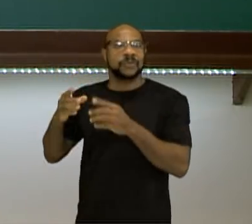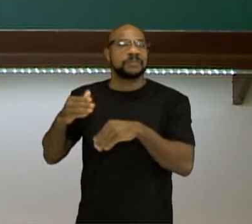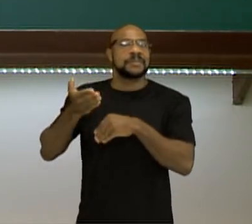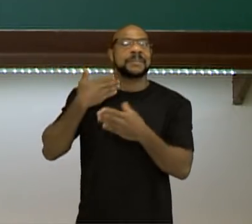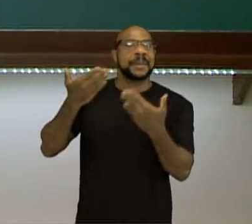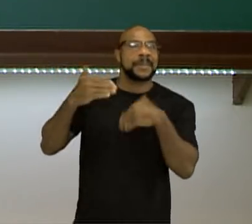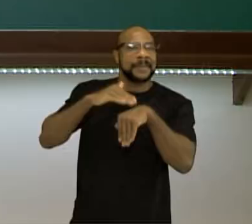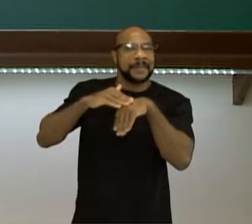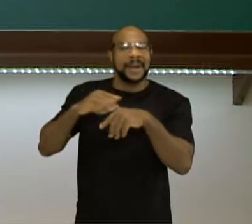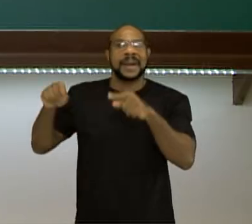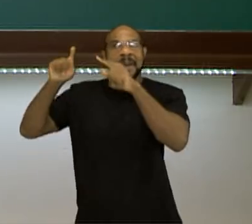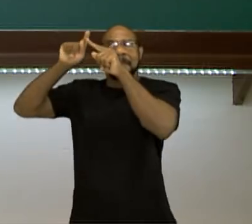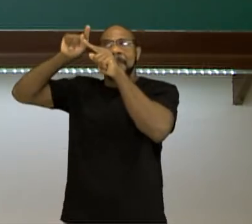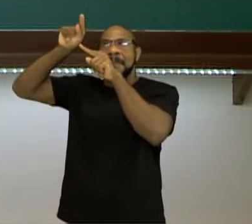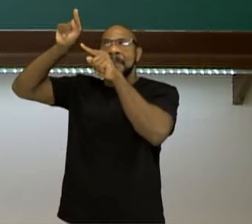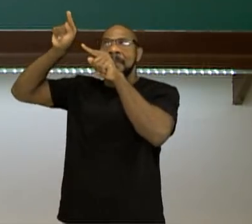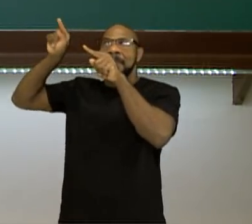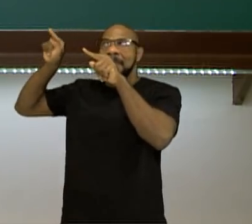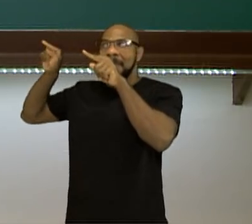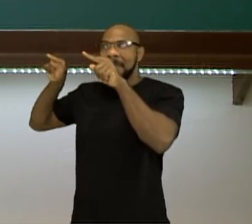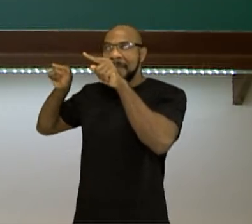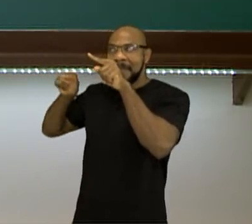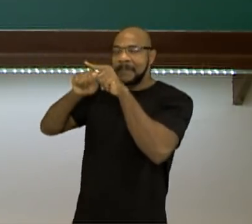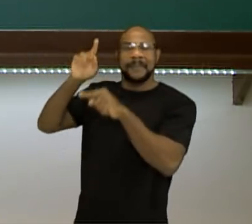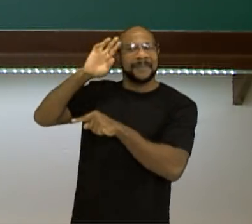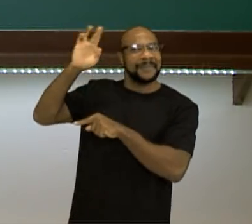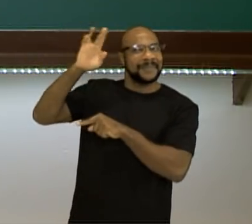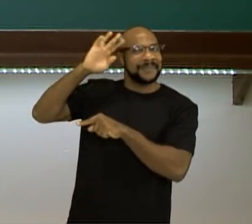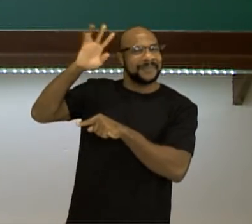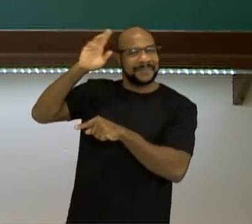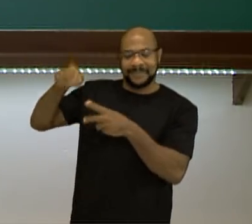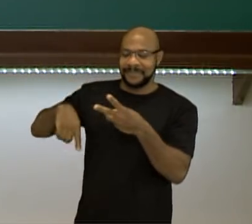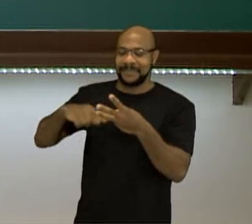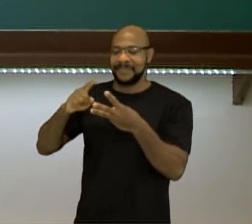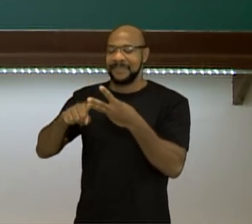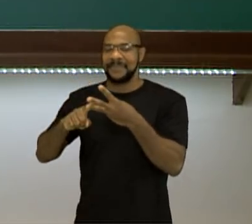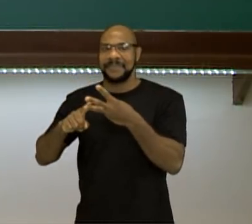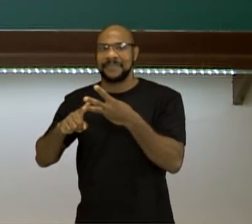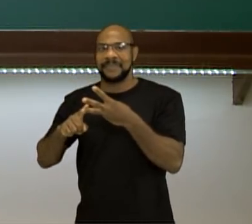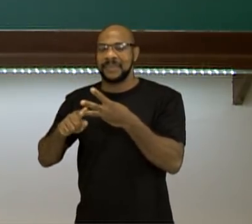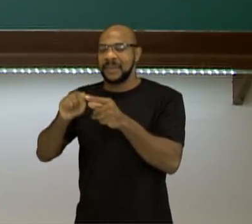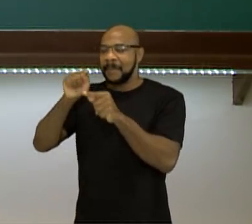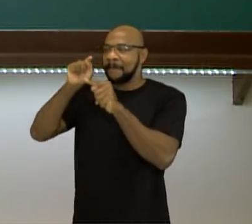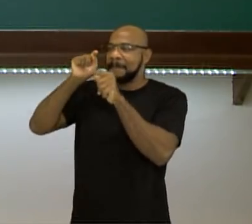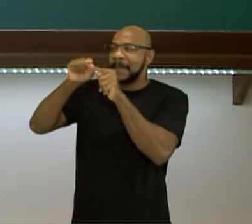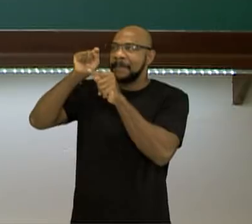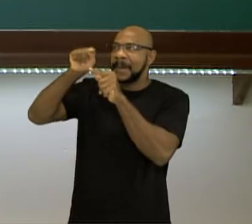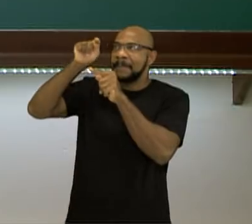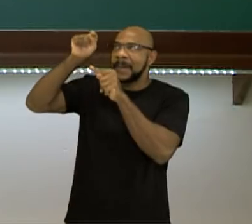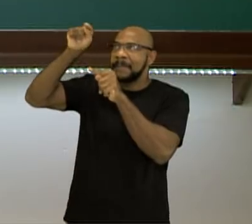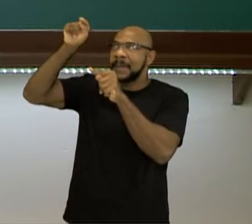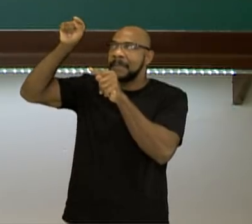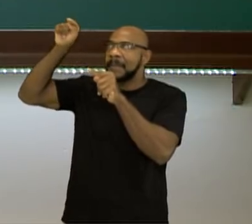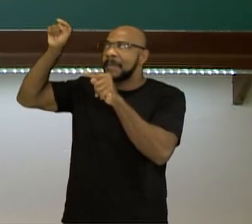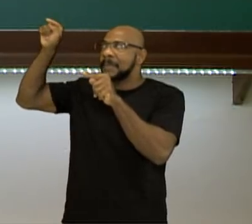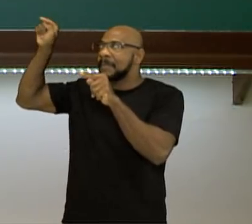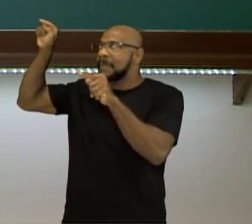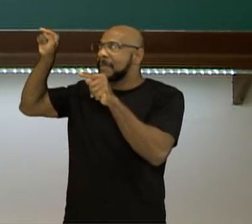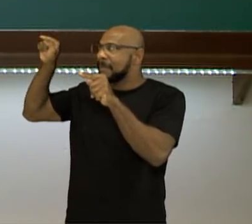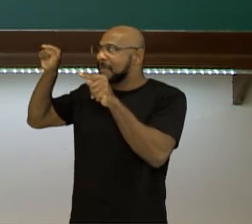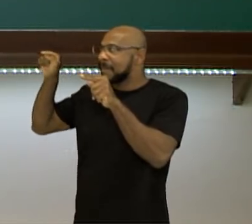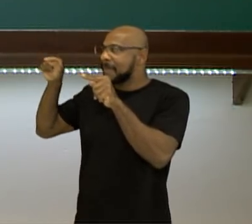de pensamento. Então, você pode utilizar, né? Cochichando, então, tendo ideias,